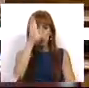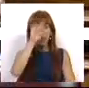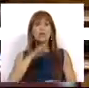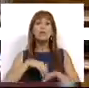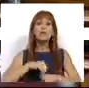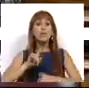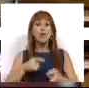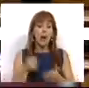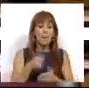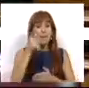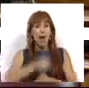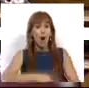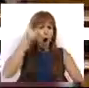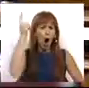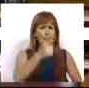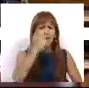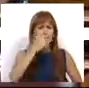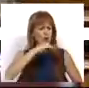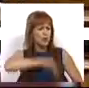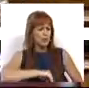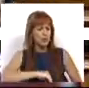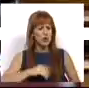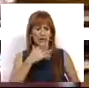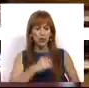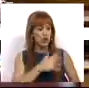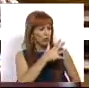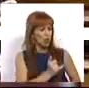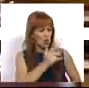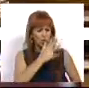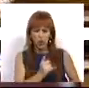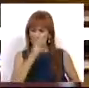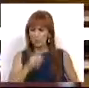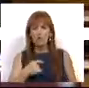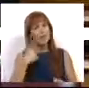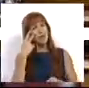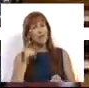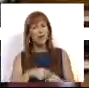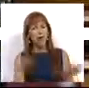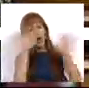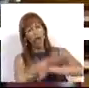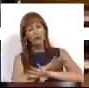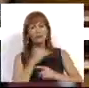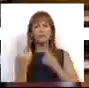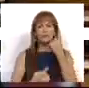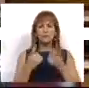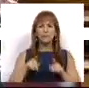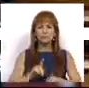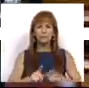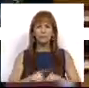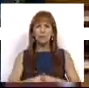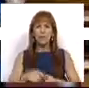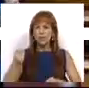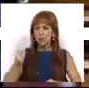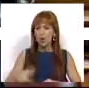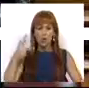foi fazer foi pagar, obrigar as pessoas a receber o subsídio de Natal por duodécimos, que era para ver se disfarçavam, de alguma maneira, os